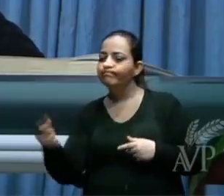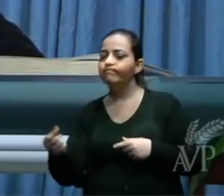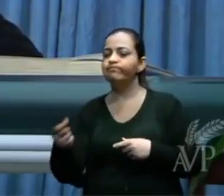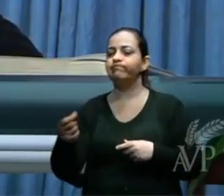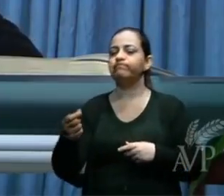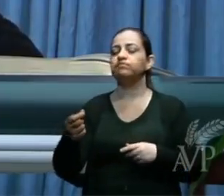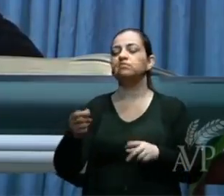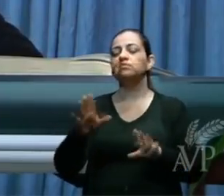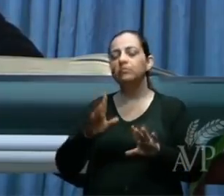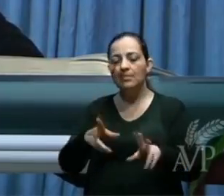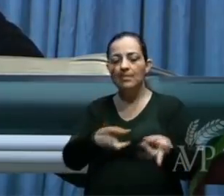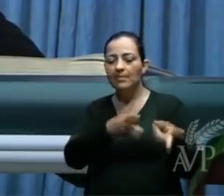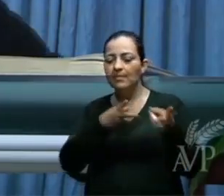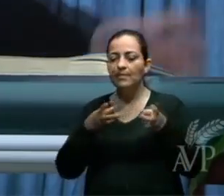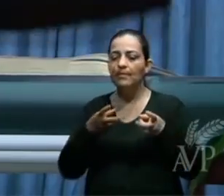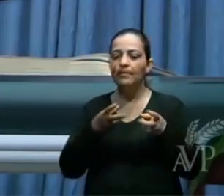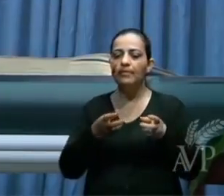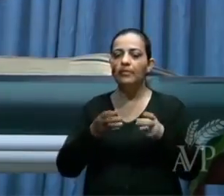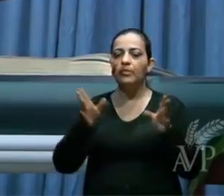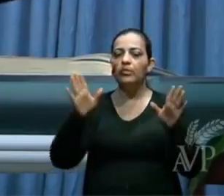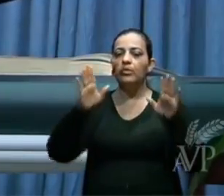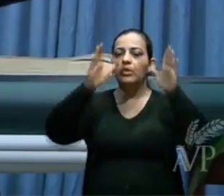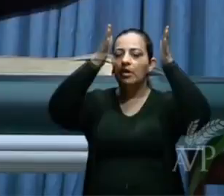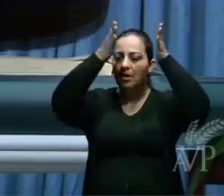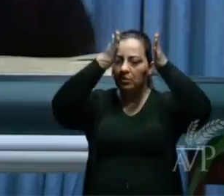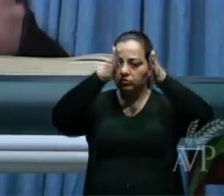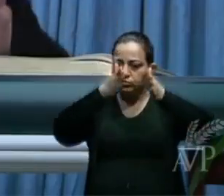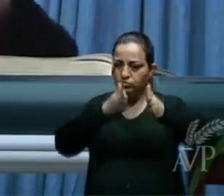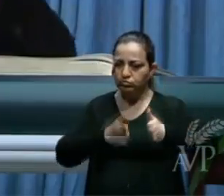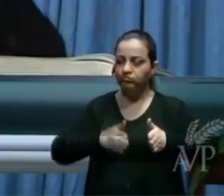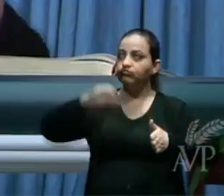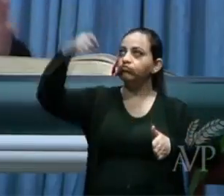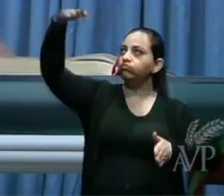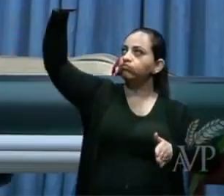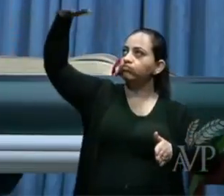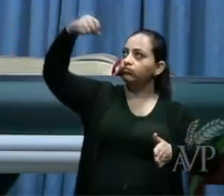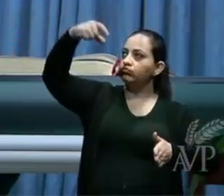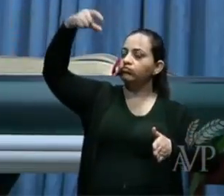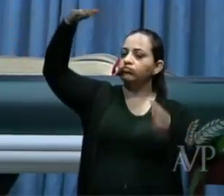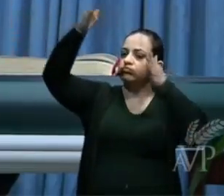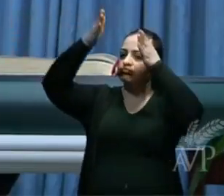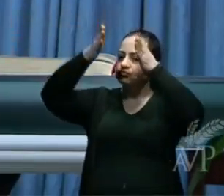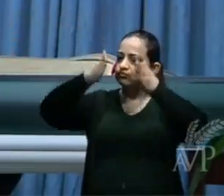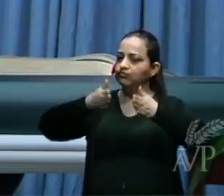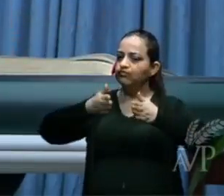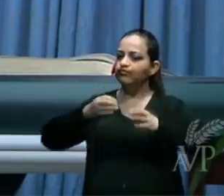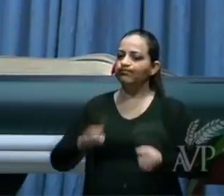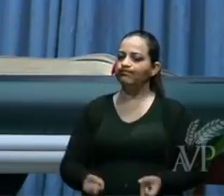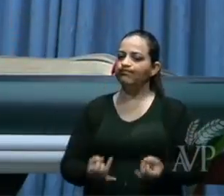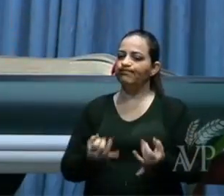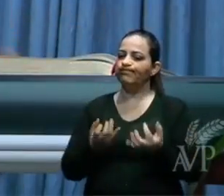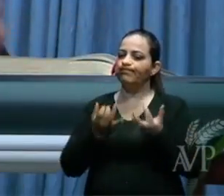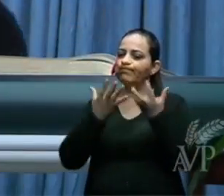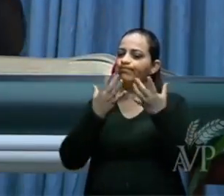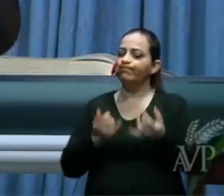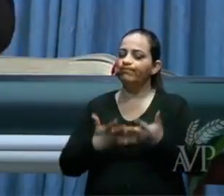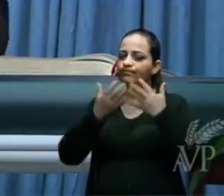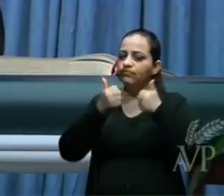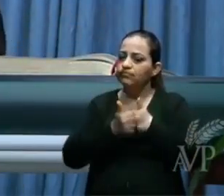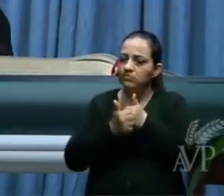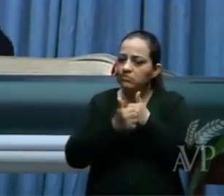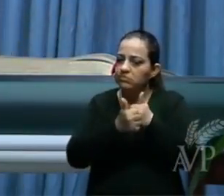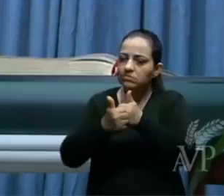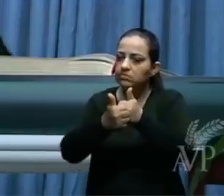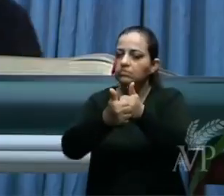podemos ver que o logos aquela coluna de fogo que estava ali que esteve naquela